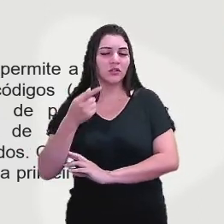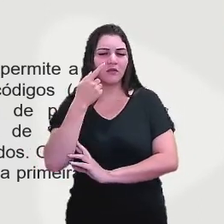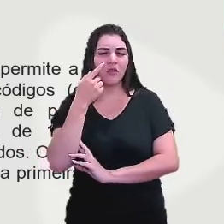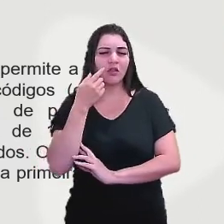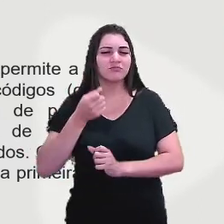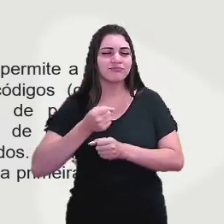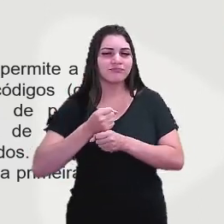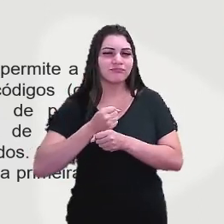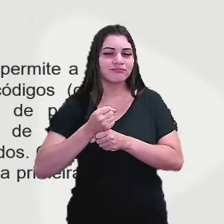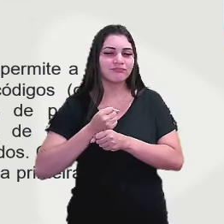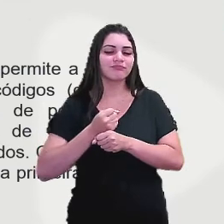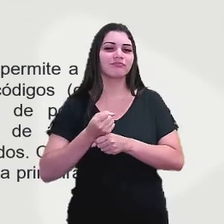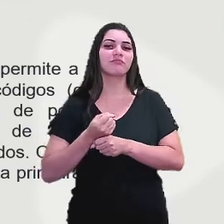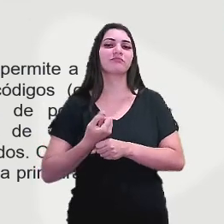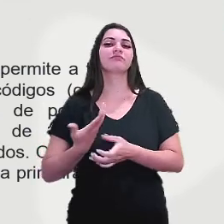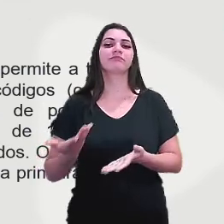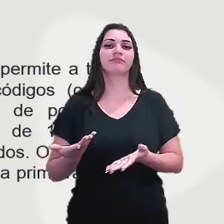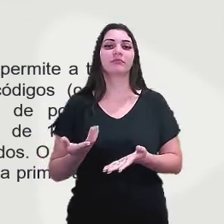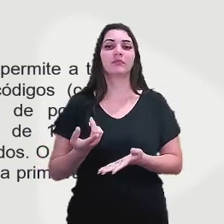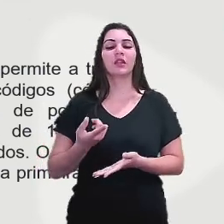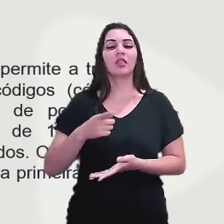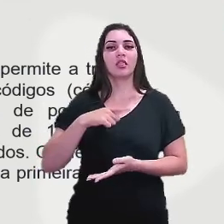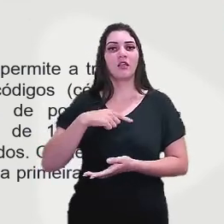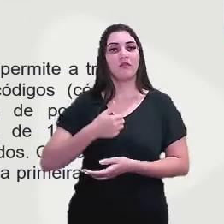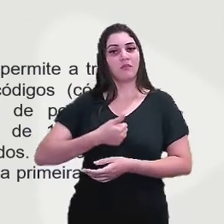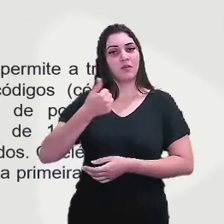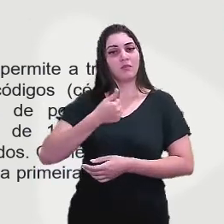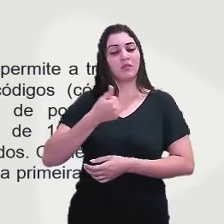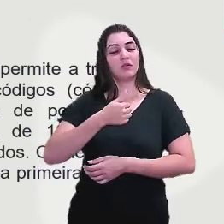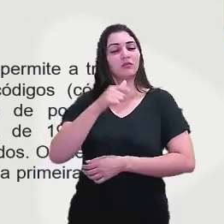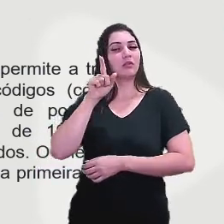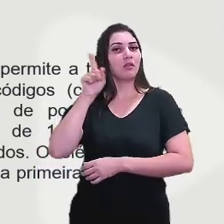a primeira linha instalada no Rio de Janeiro.